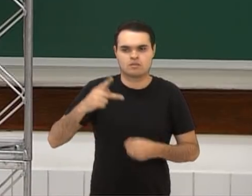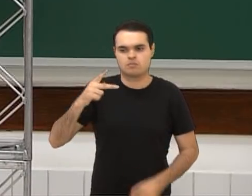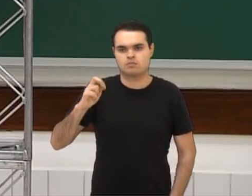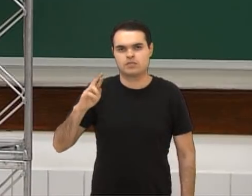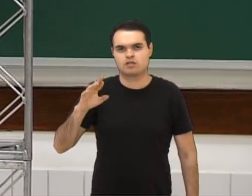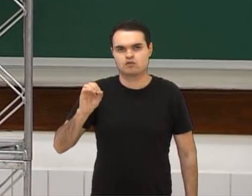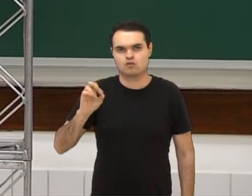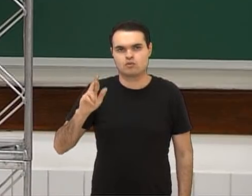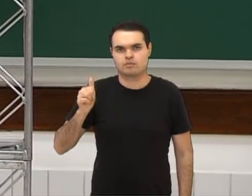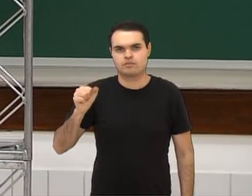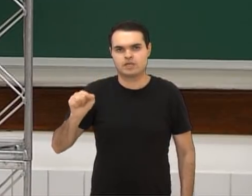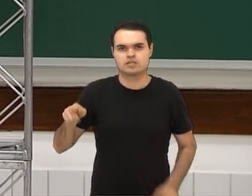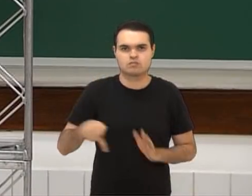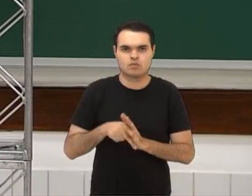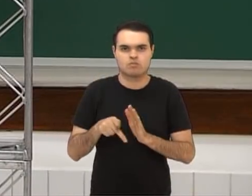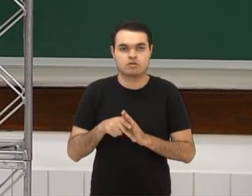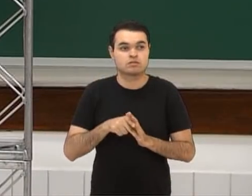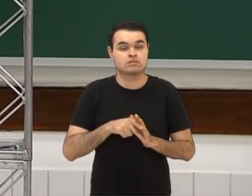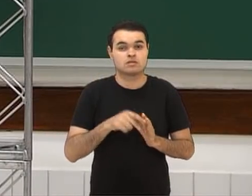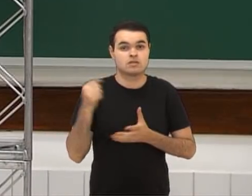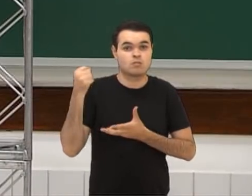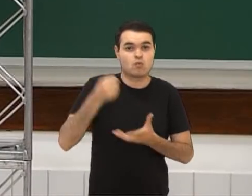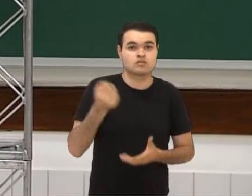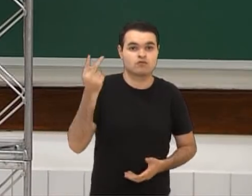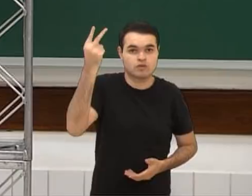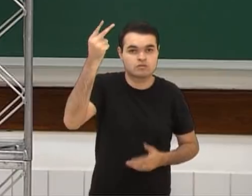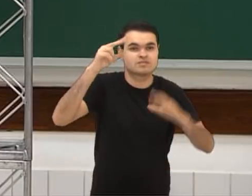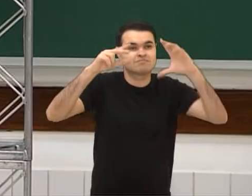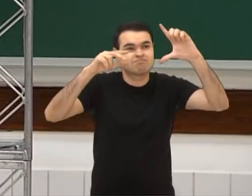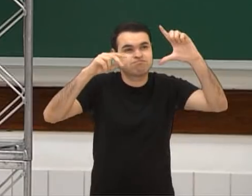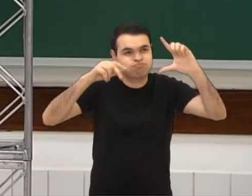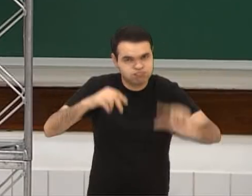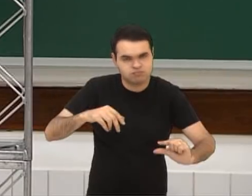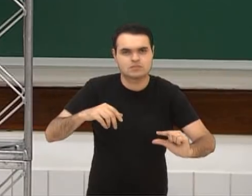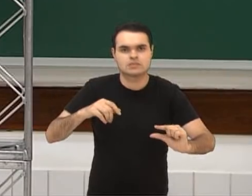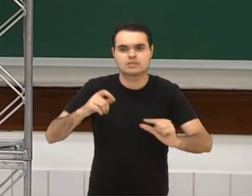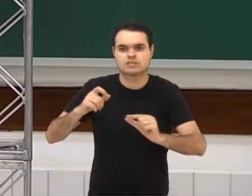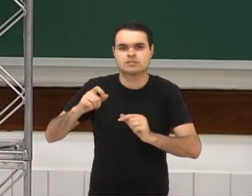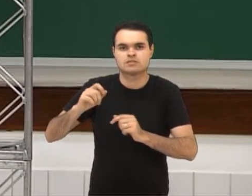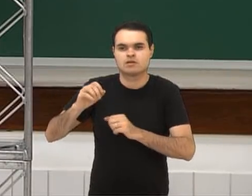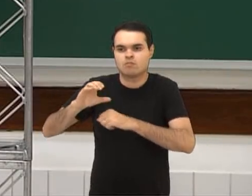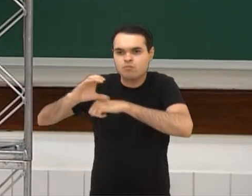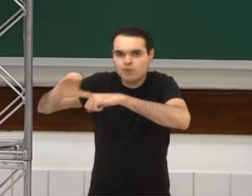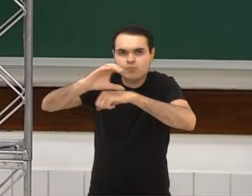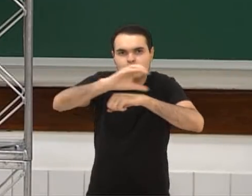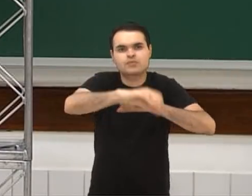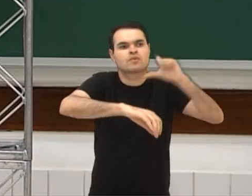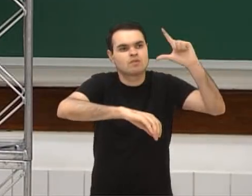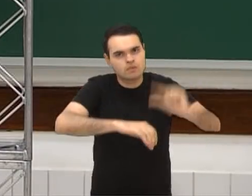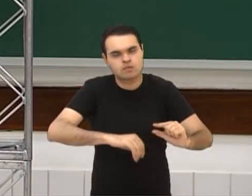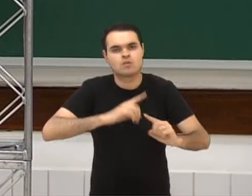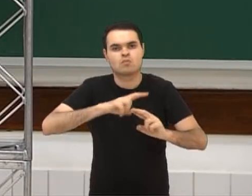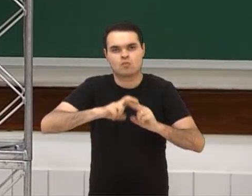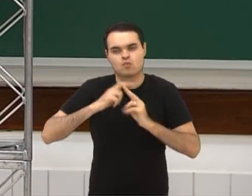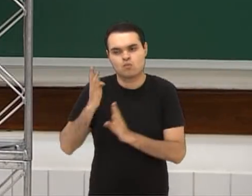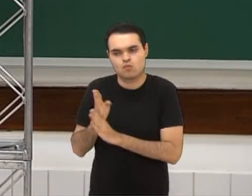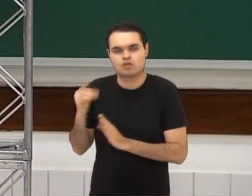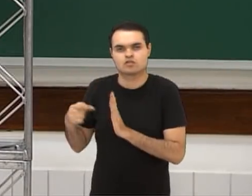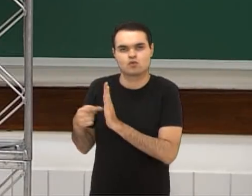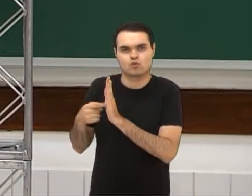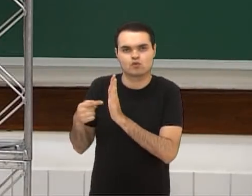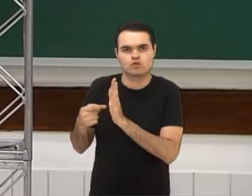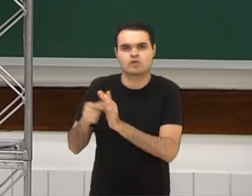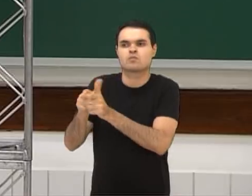nas bolsas de valores perderem valor. Caíram as ações da Petrobras, consequência dessas denúncias que envolviam